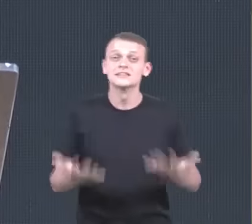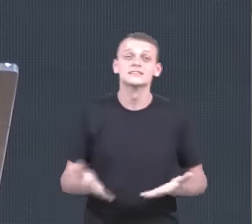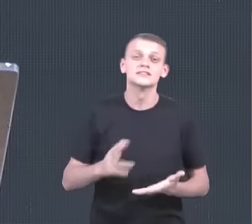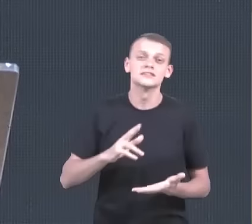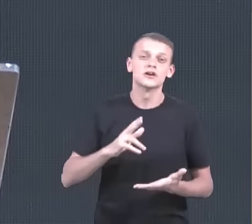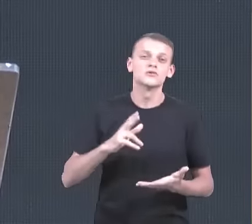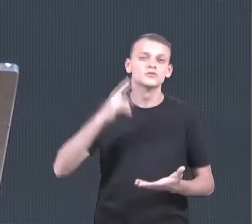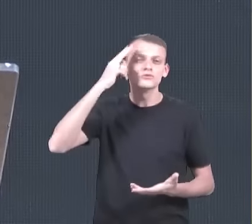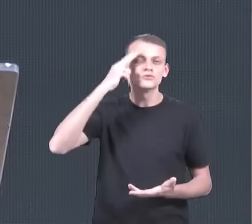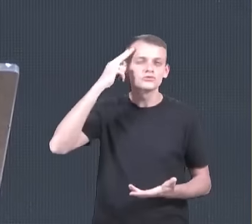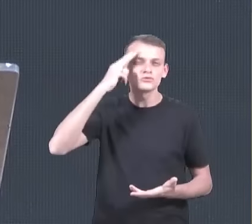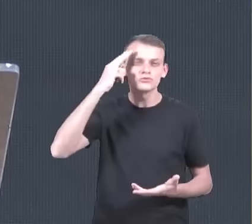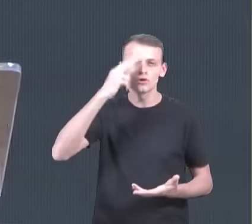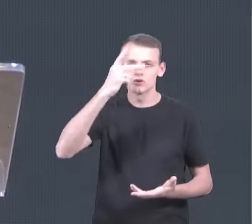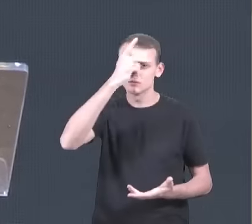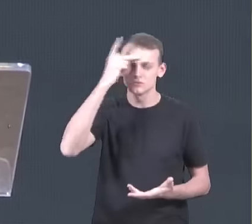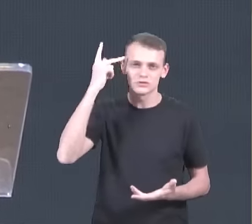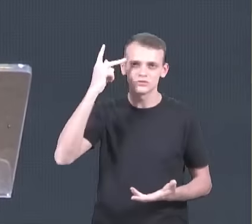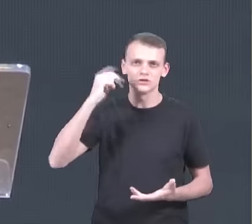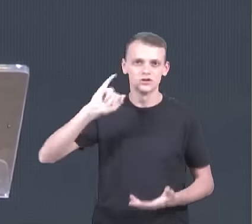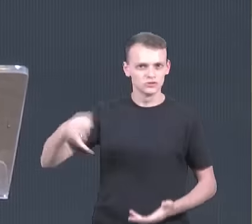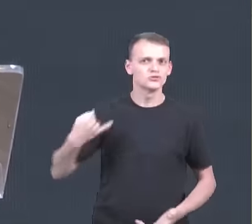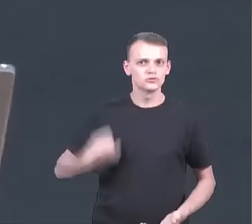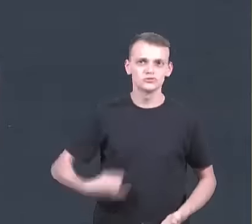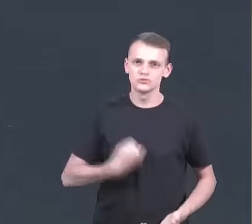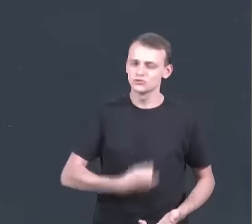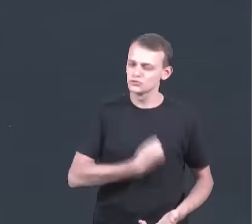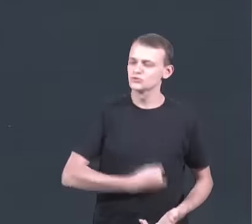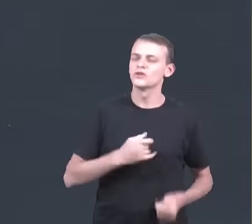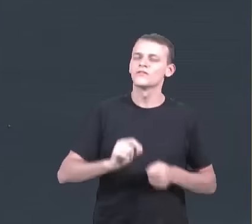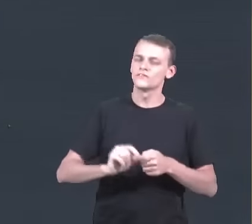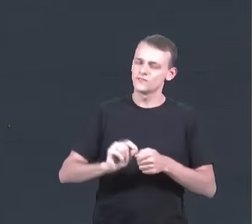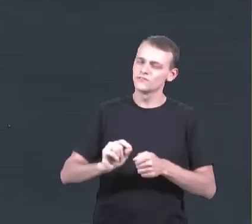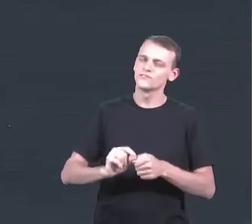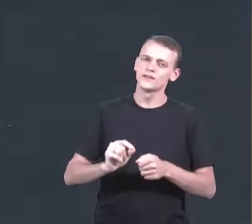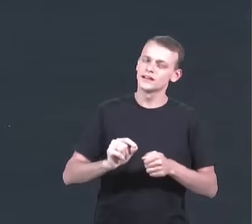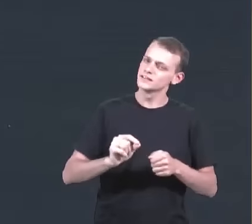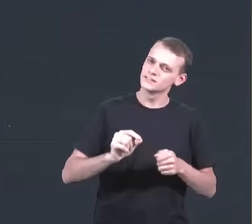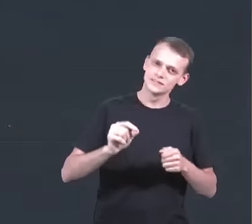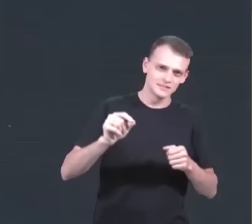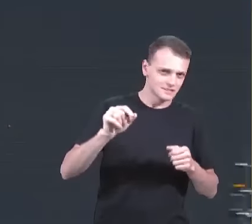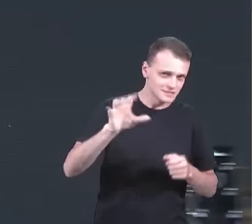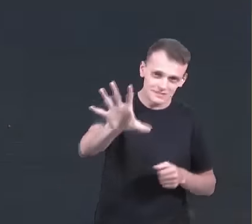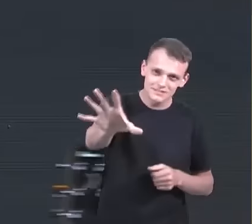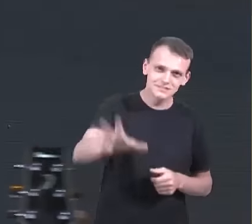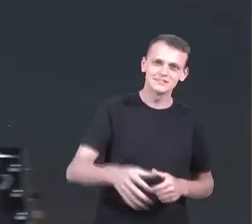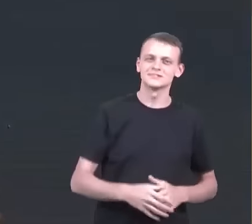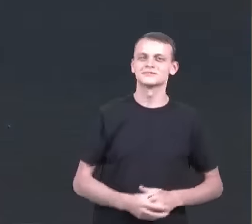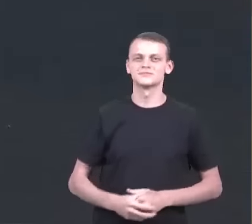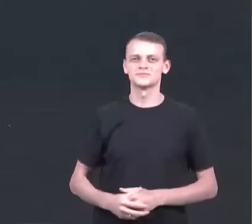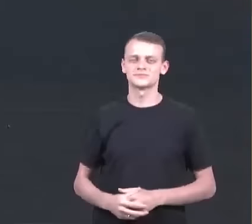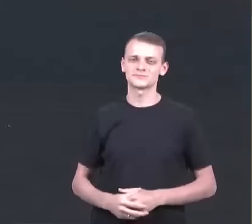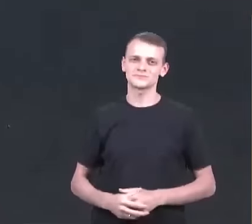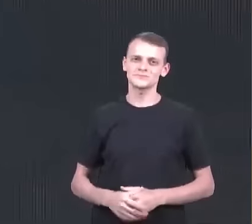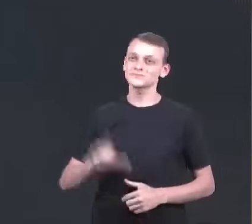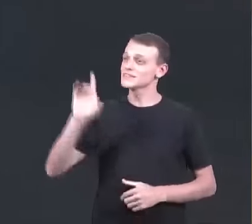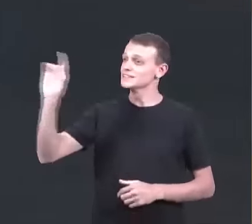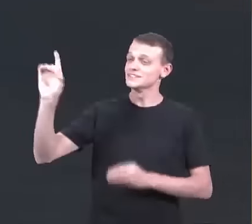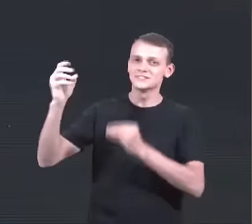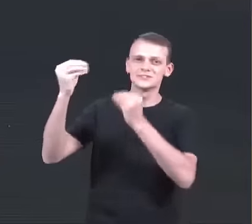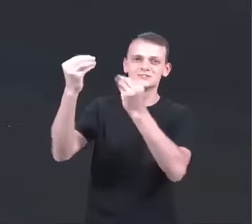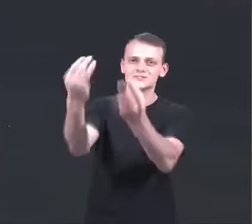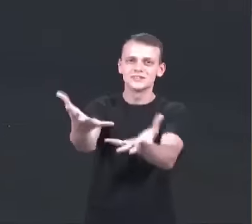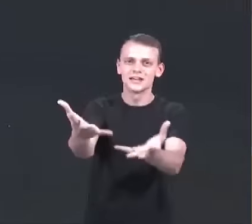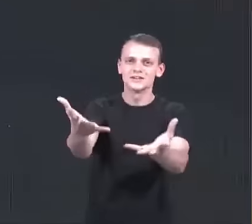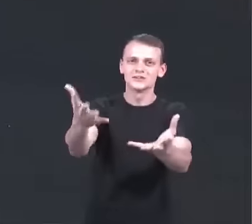das pessoas. Foi isso que José fez com o sonho de Faraó, e isso lhe deu um cargo, uma